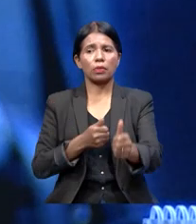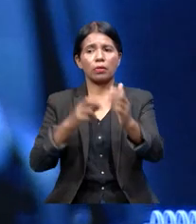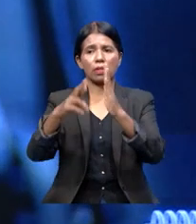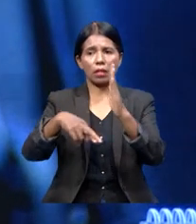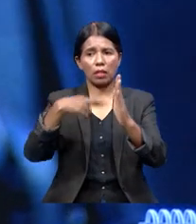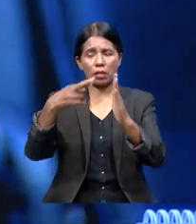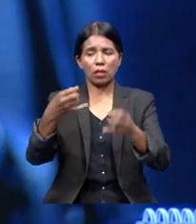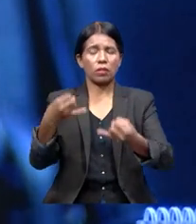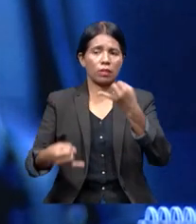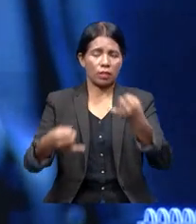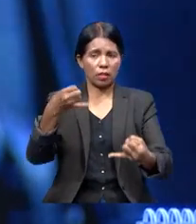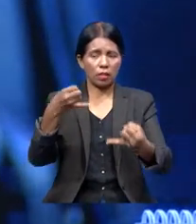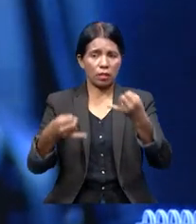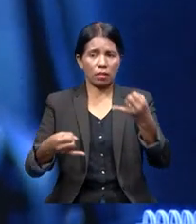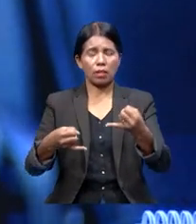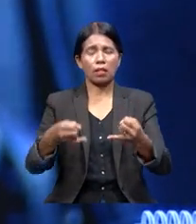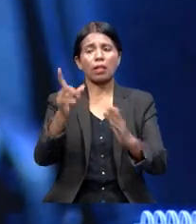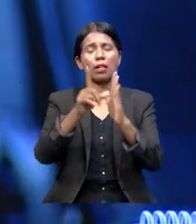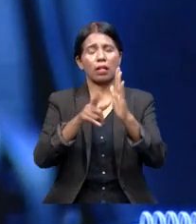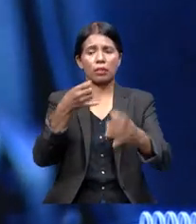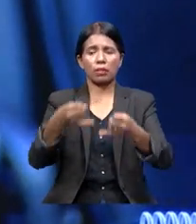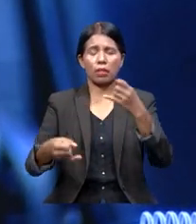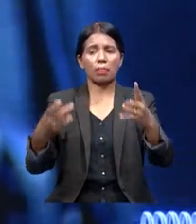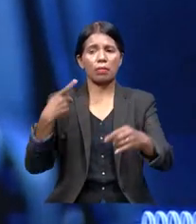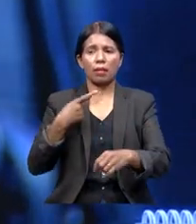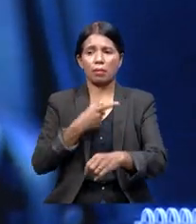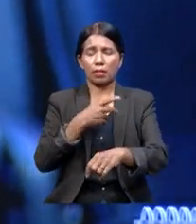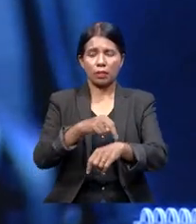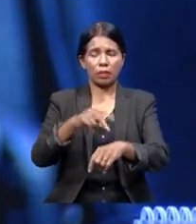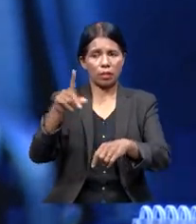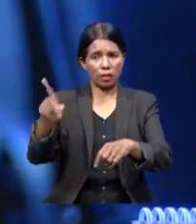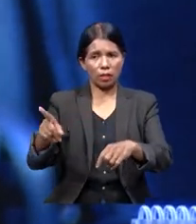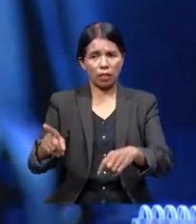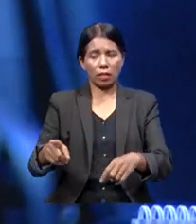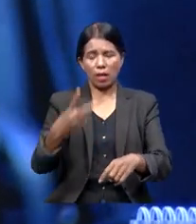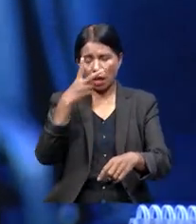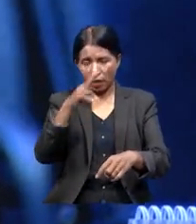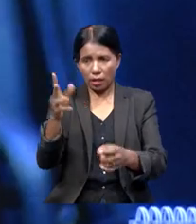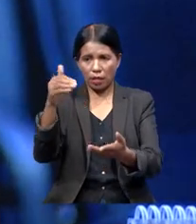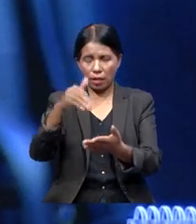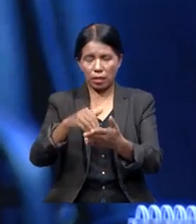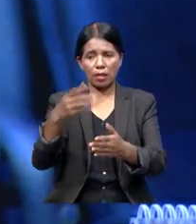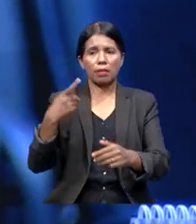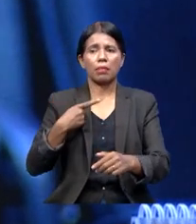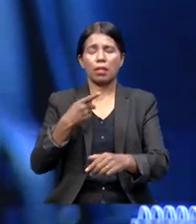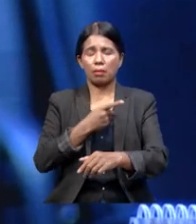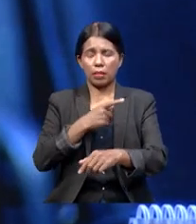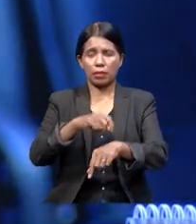requisitos jurídico, regime jurídico inquérito parlamentar niane. E justifica duni ia plenário de